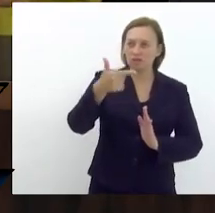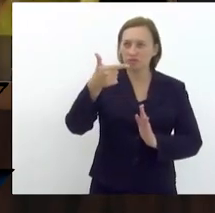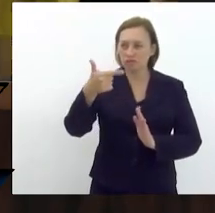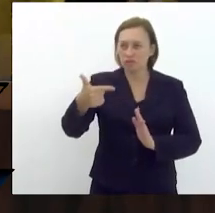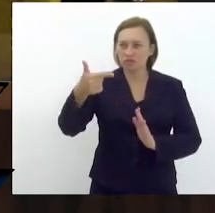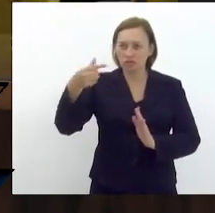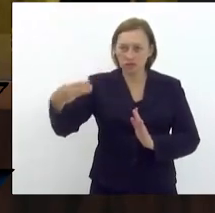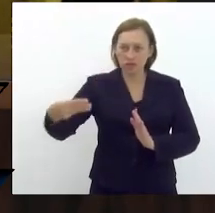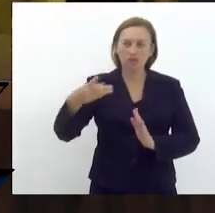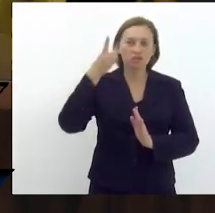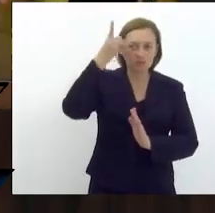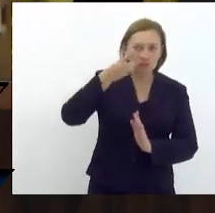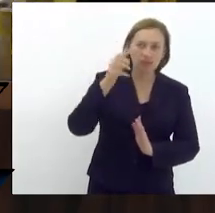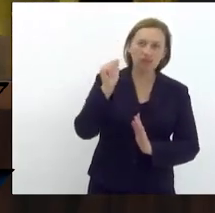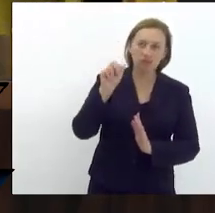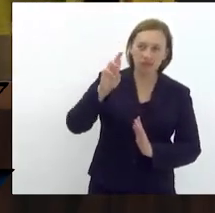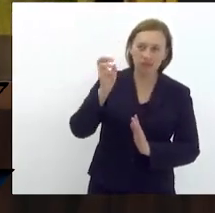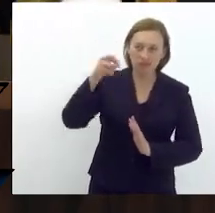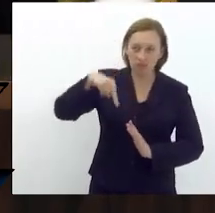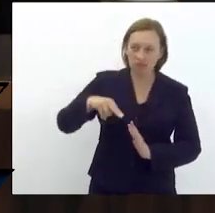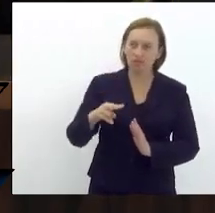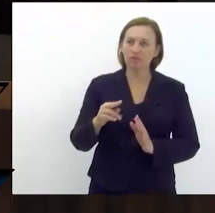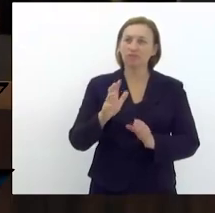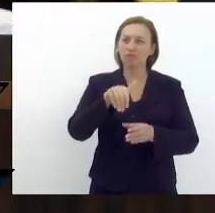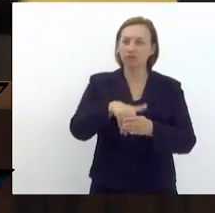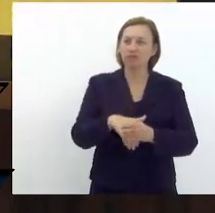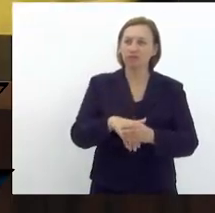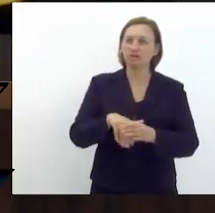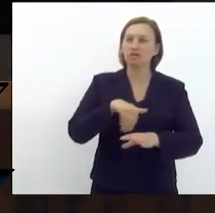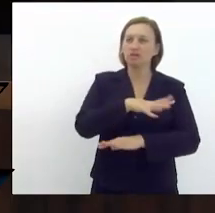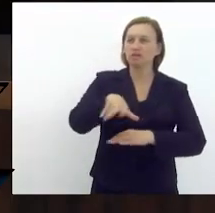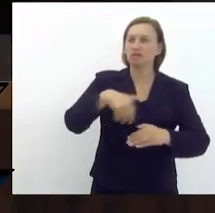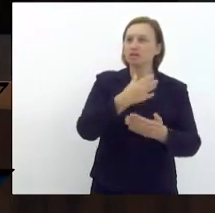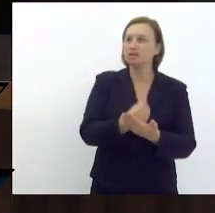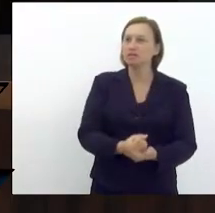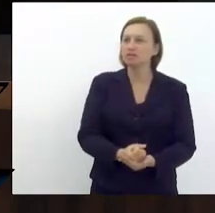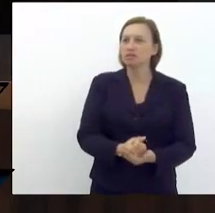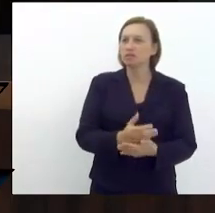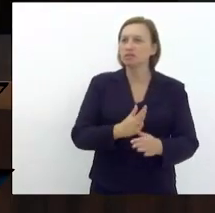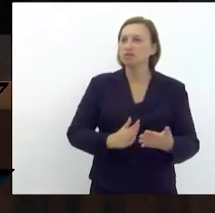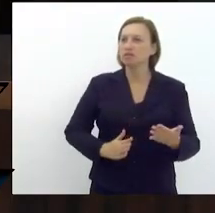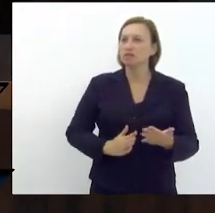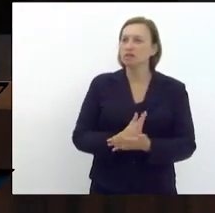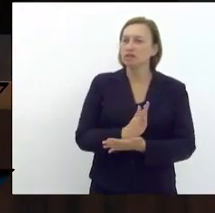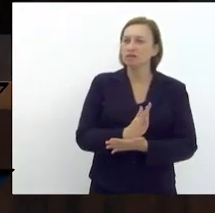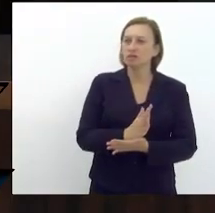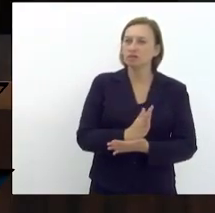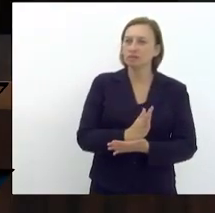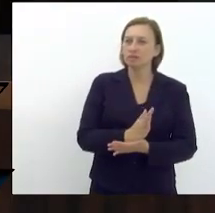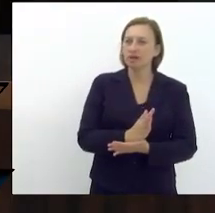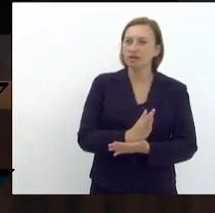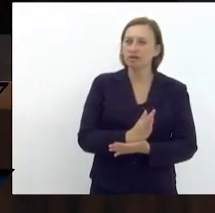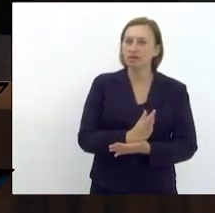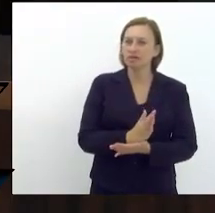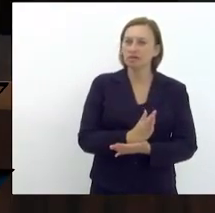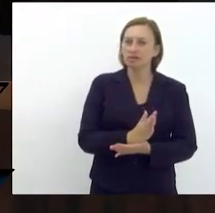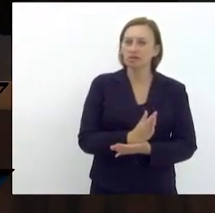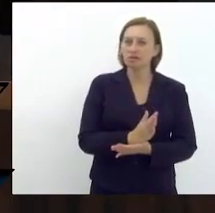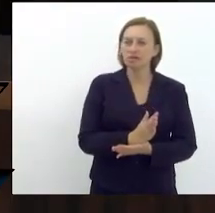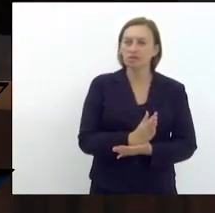Deputado Anderson Moraes em votação sobre os que aprovam permaneçam Como estão aprovados